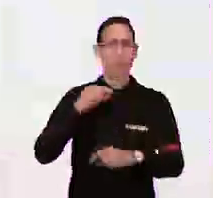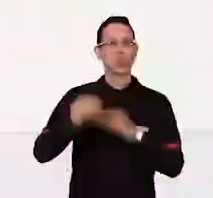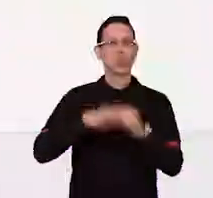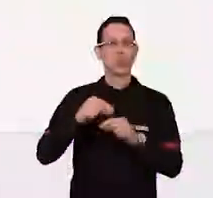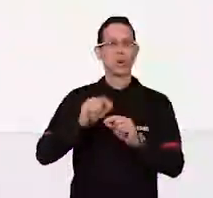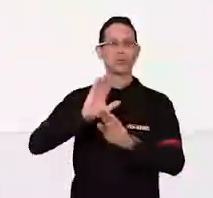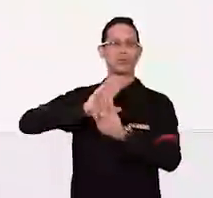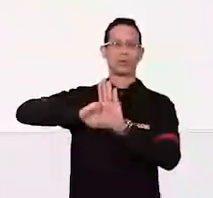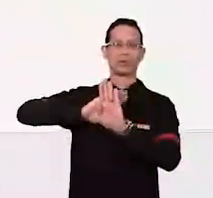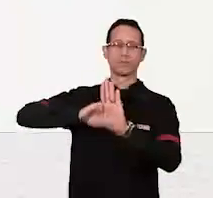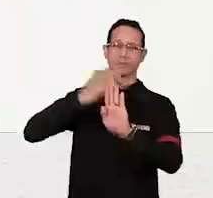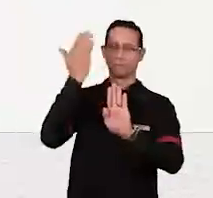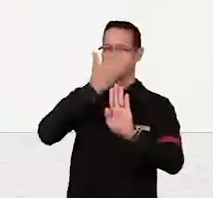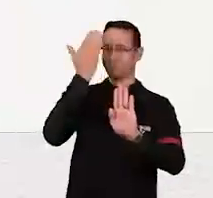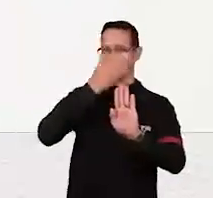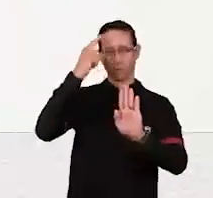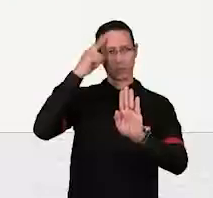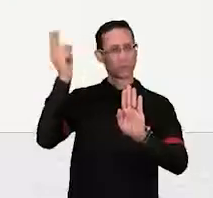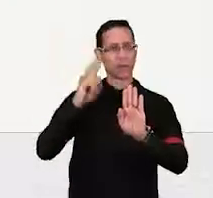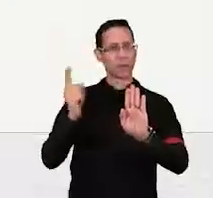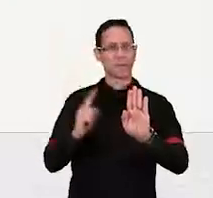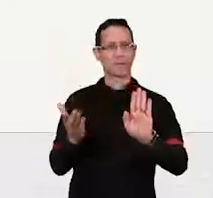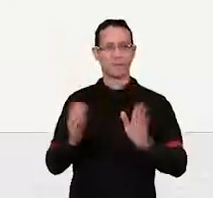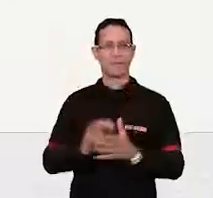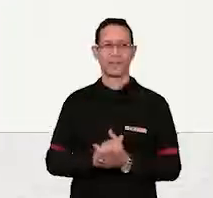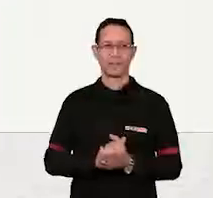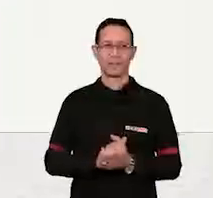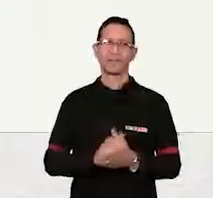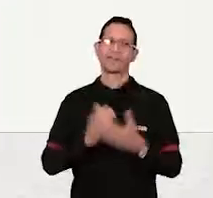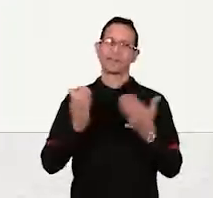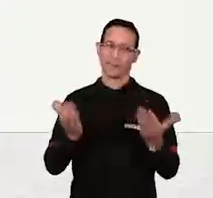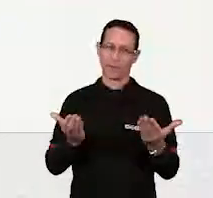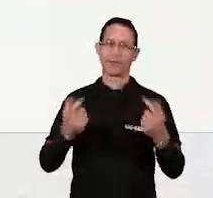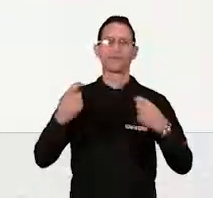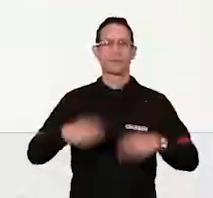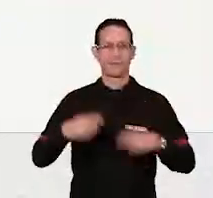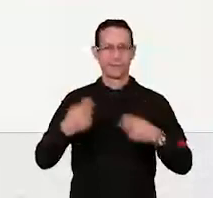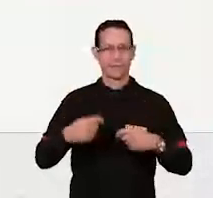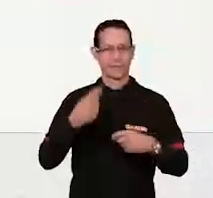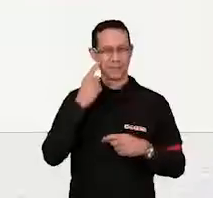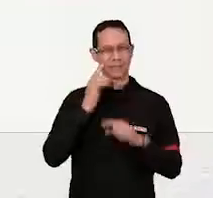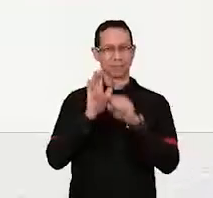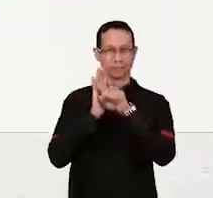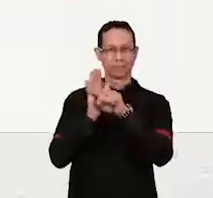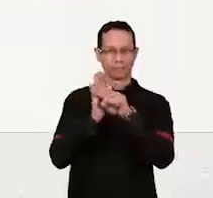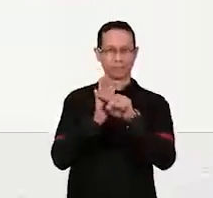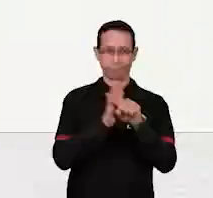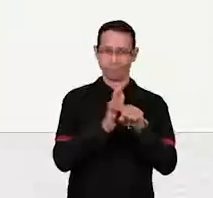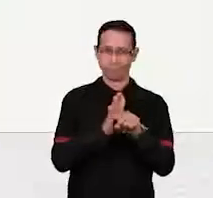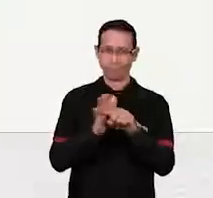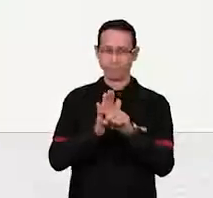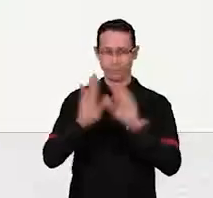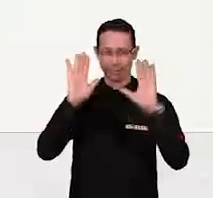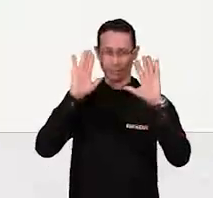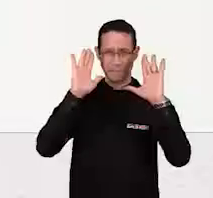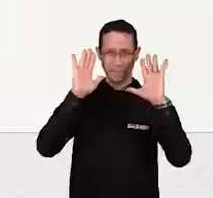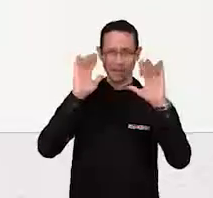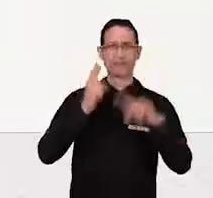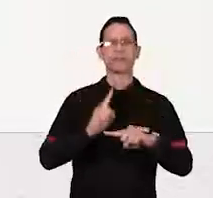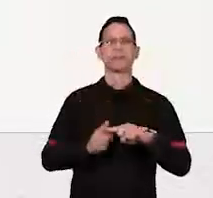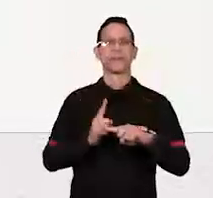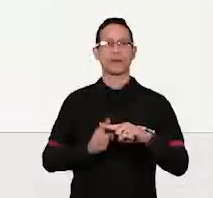tem atrás disso. E aí volta, né, naquilo que a Cris falou. Talvez é o momento de dar um passo para trás. Por